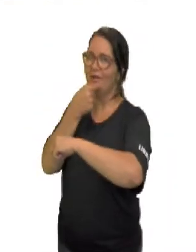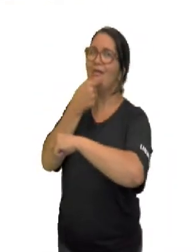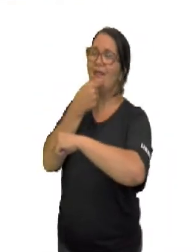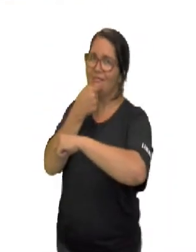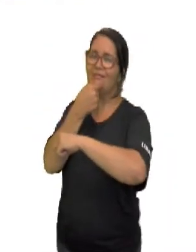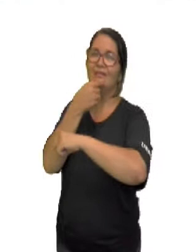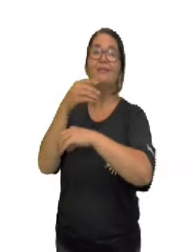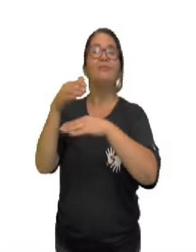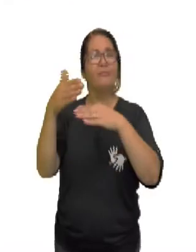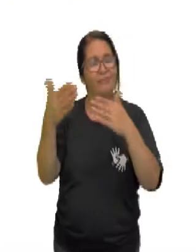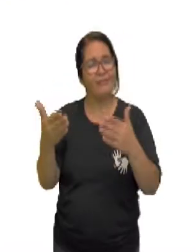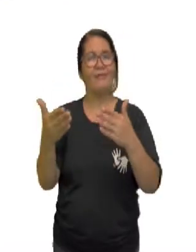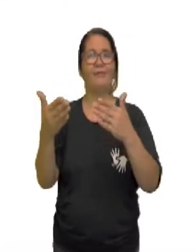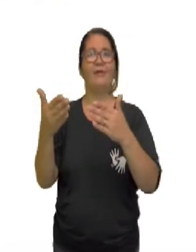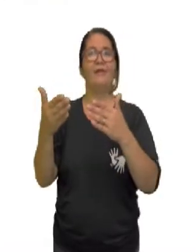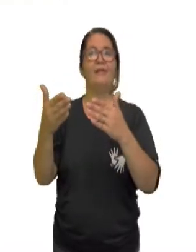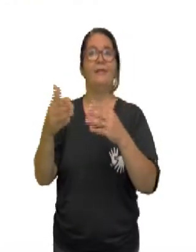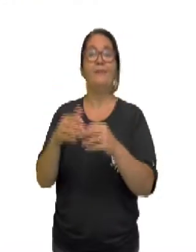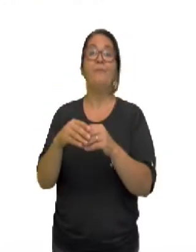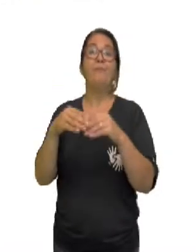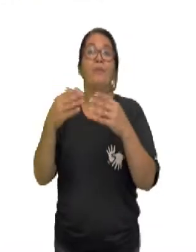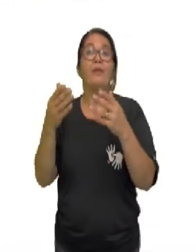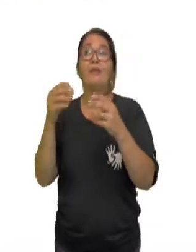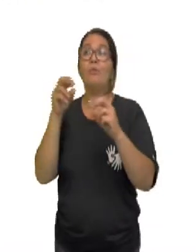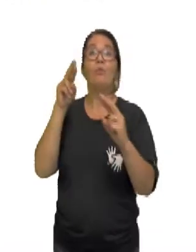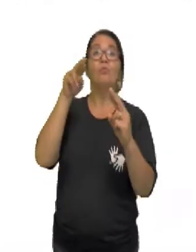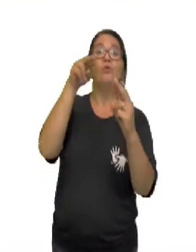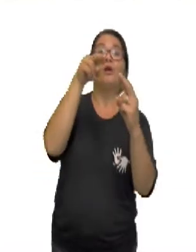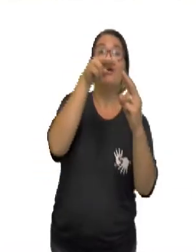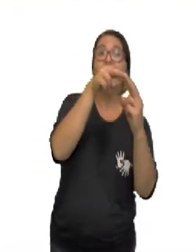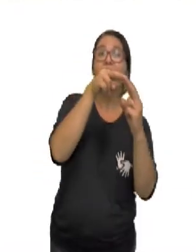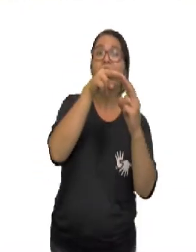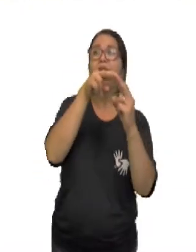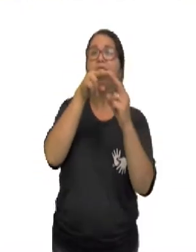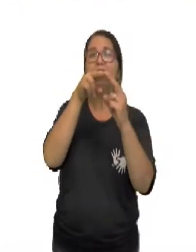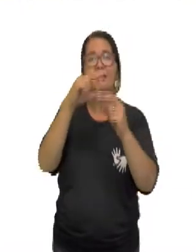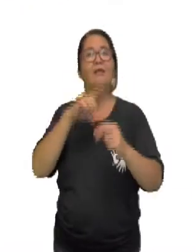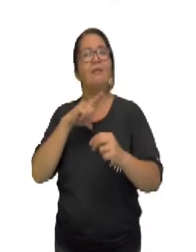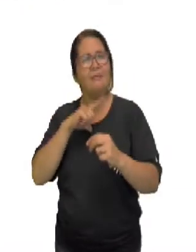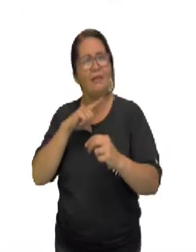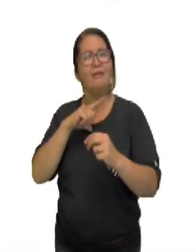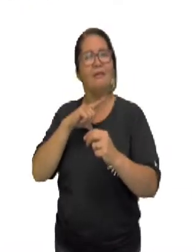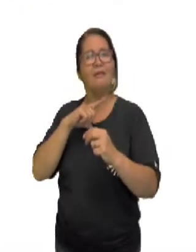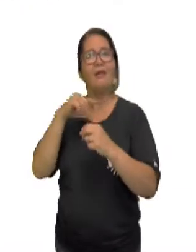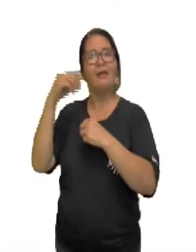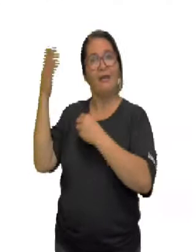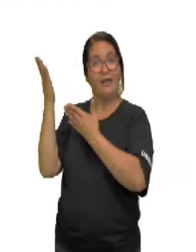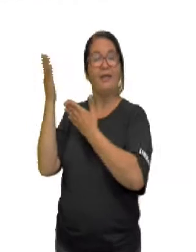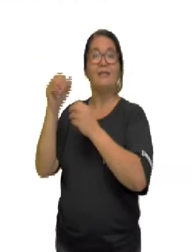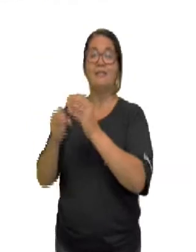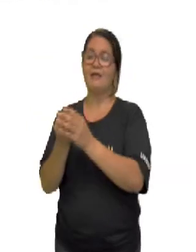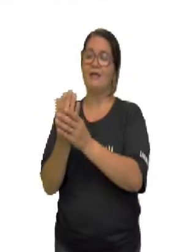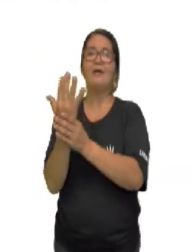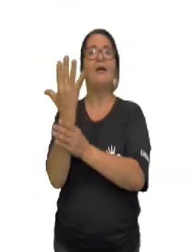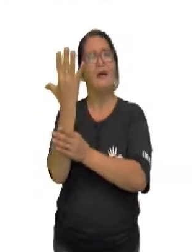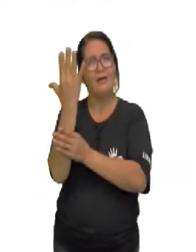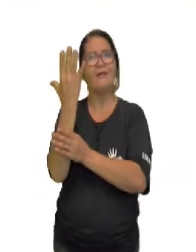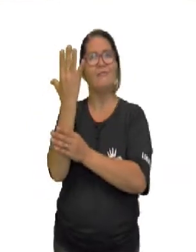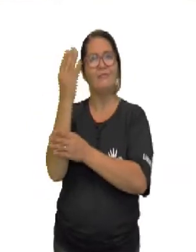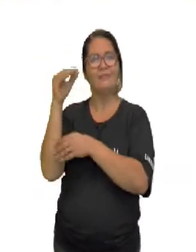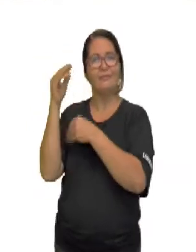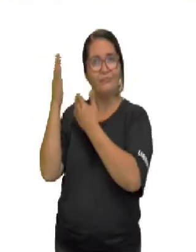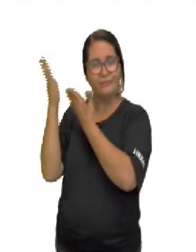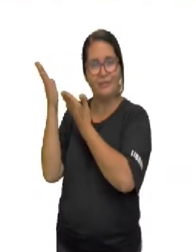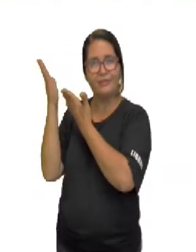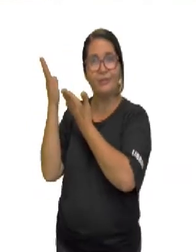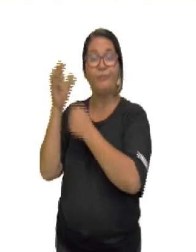Existem, inclusive a Austrália, ok? Então, aí está o